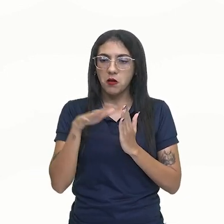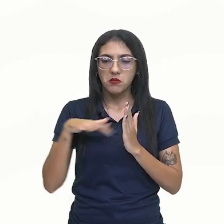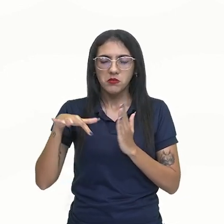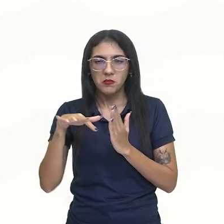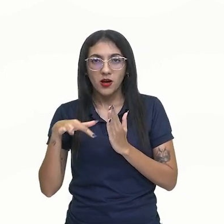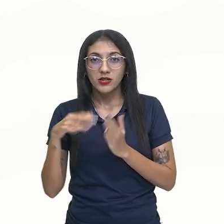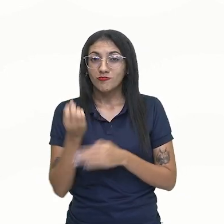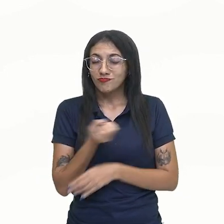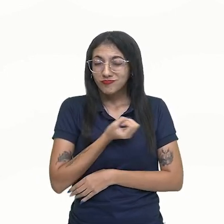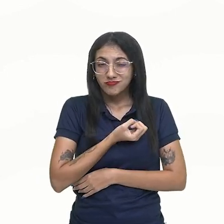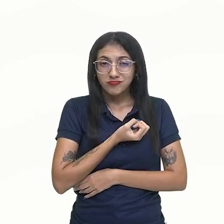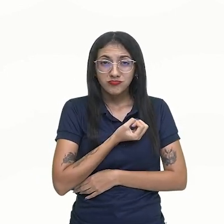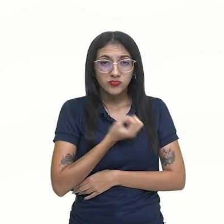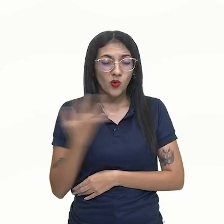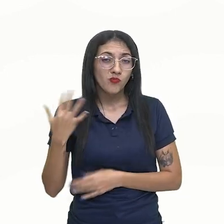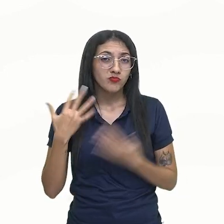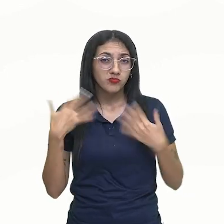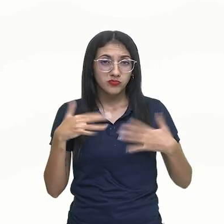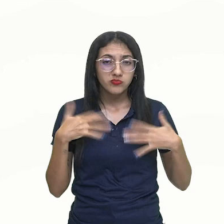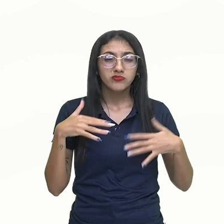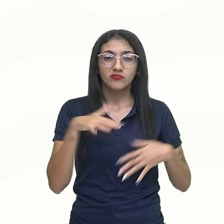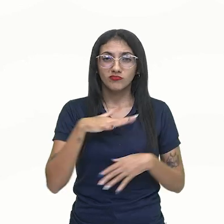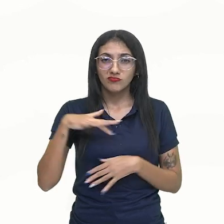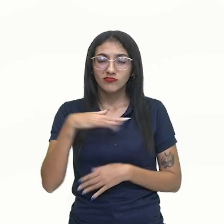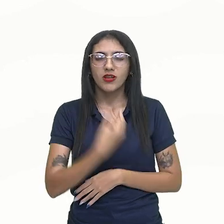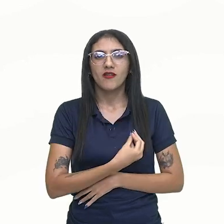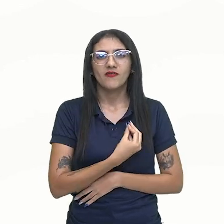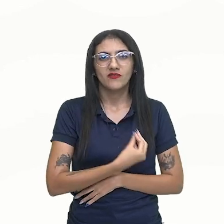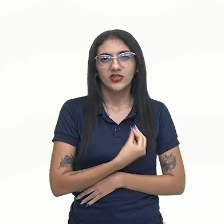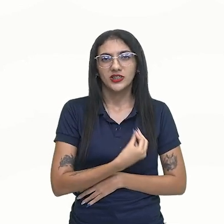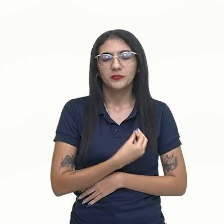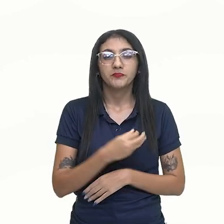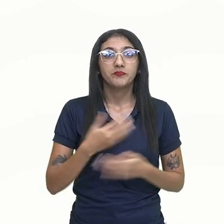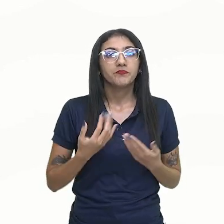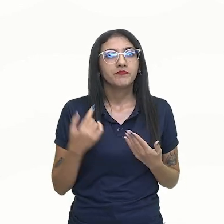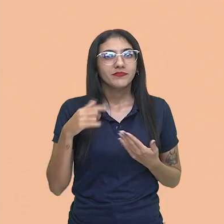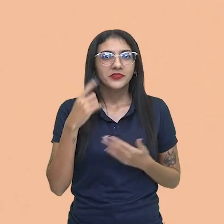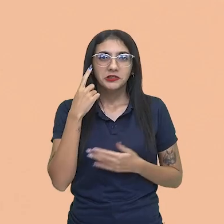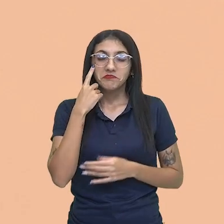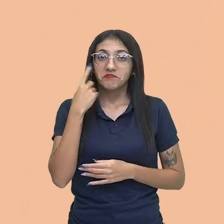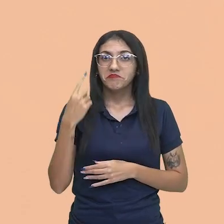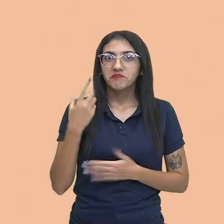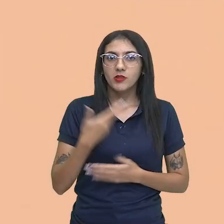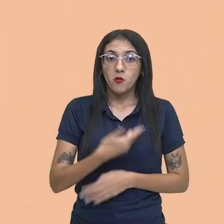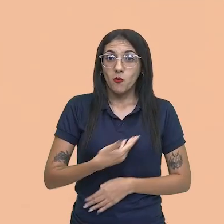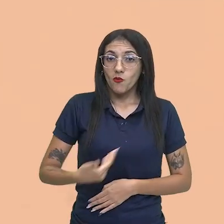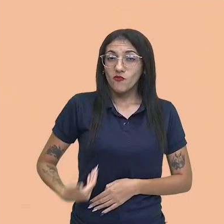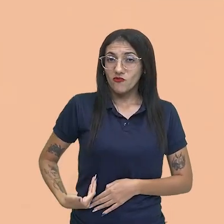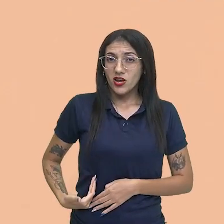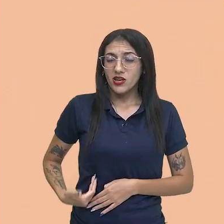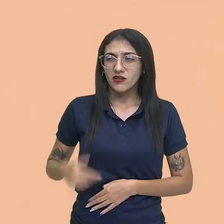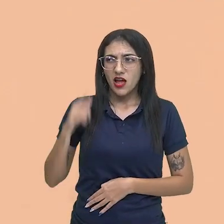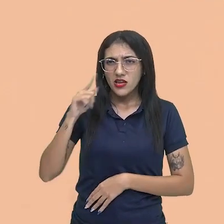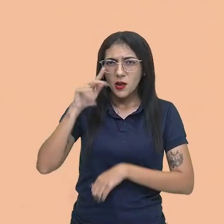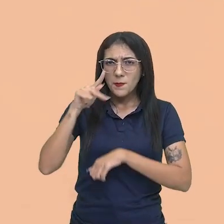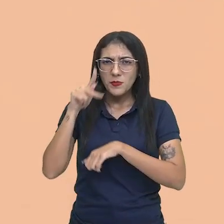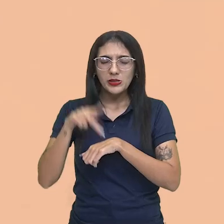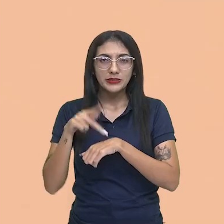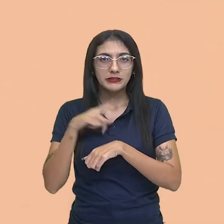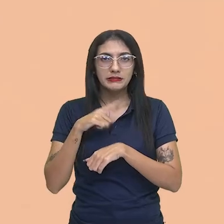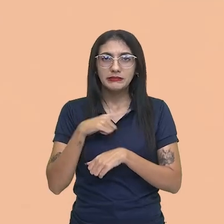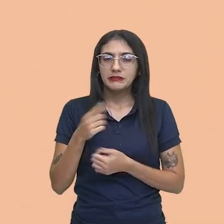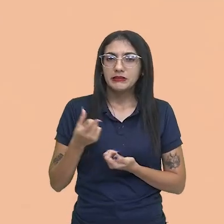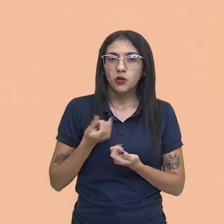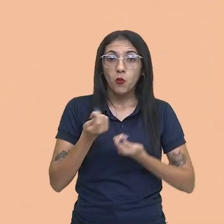de pessoas nesse continente. Então, imagina, né, os governantes desses países governando uma quantidade gigantesca,